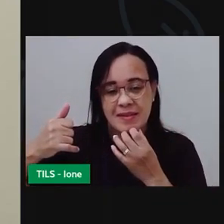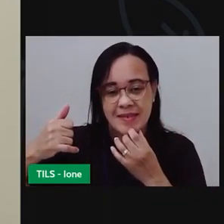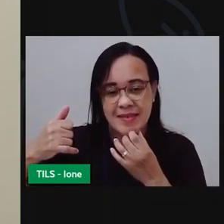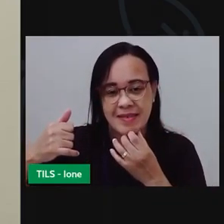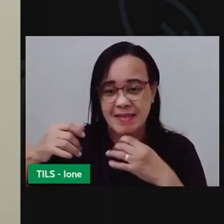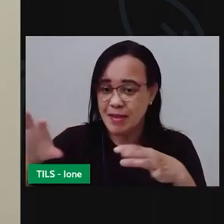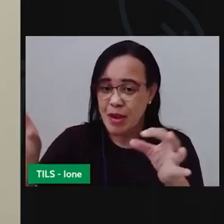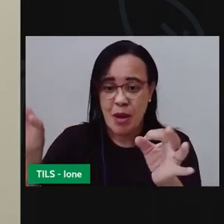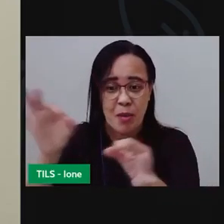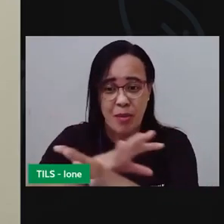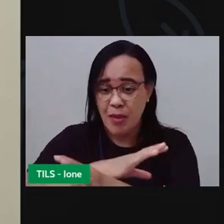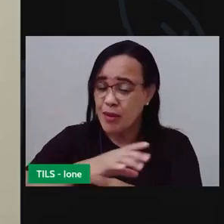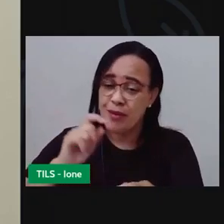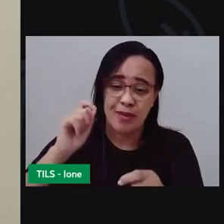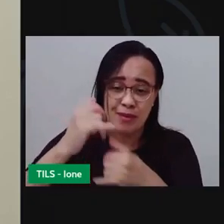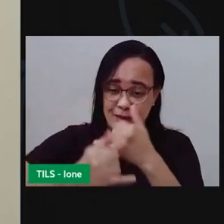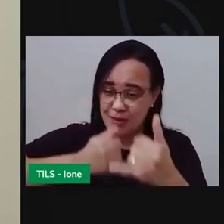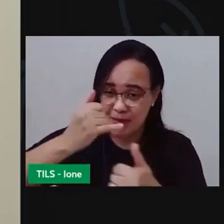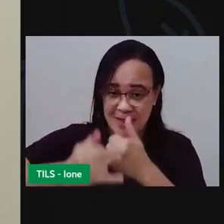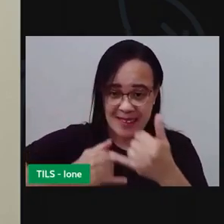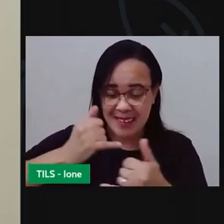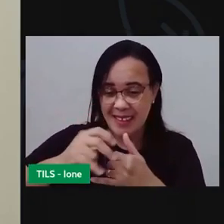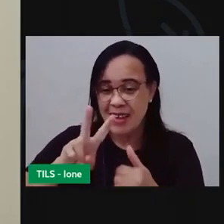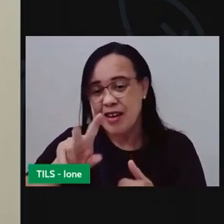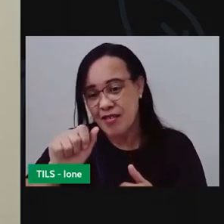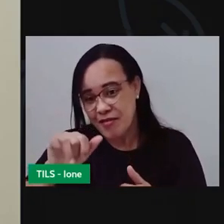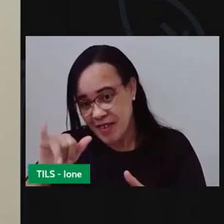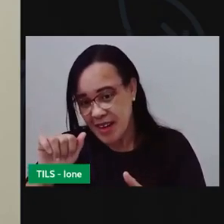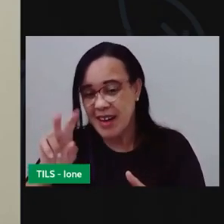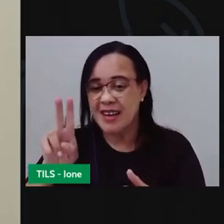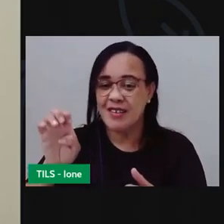Tá pronto o nosso vai-vem.